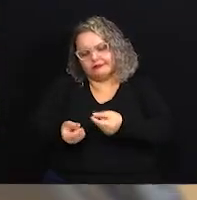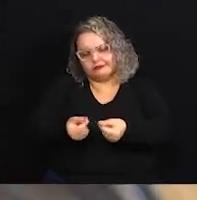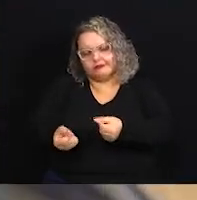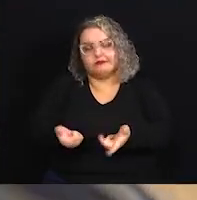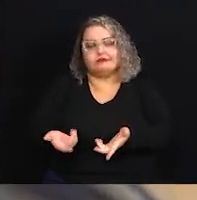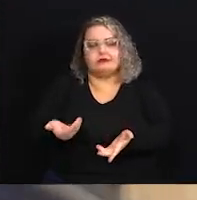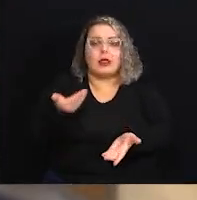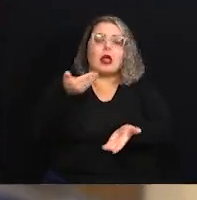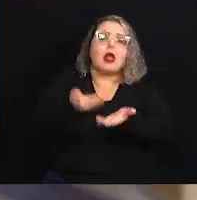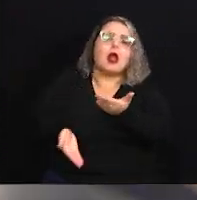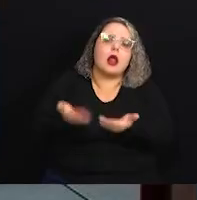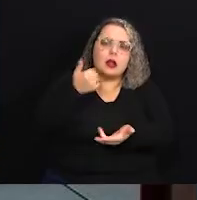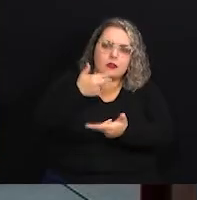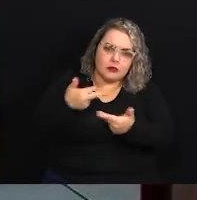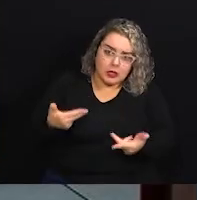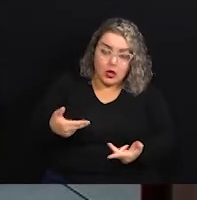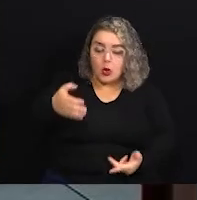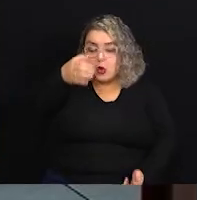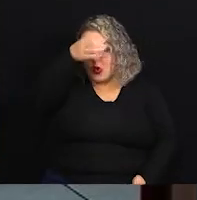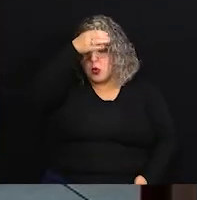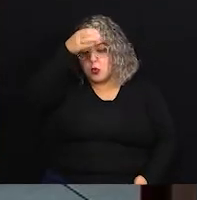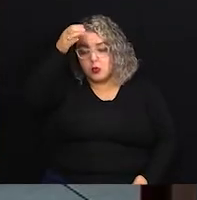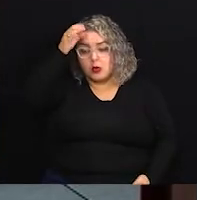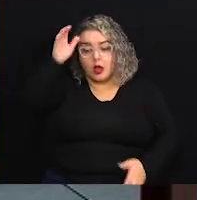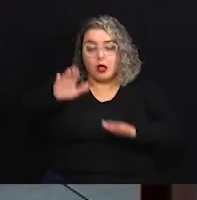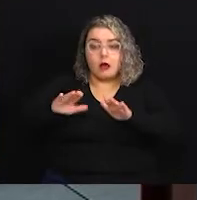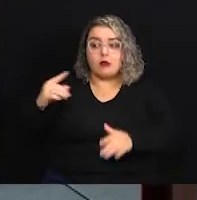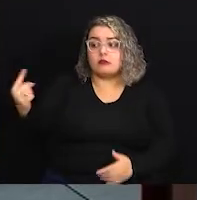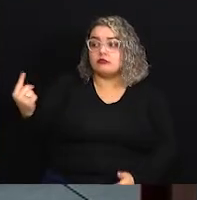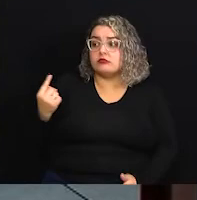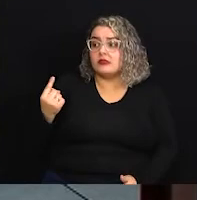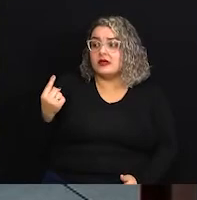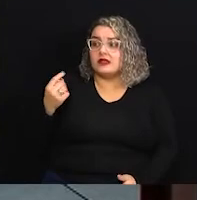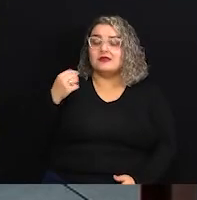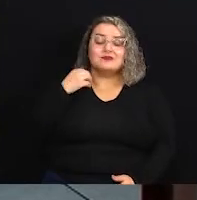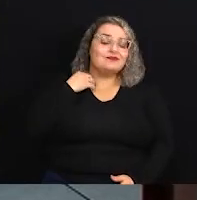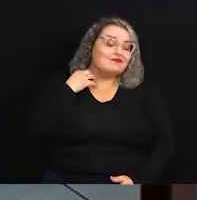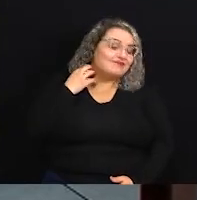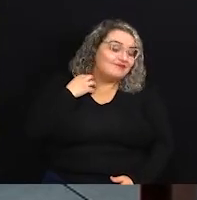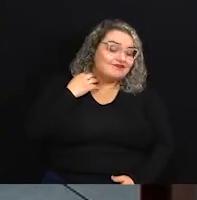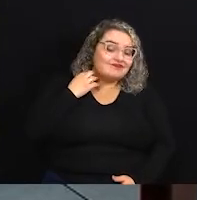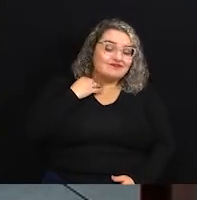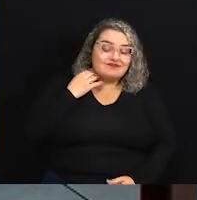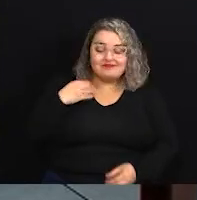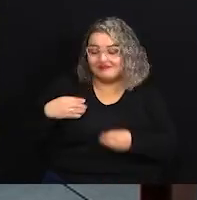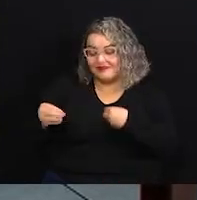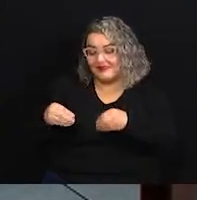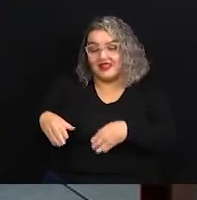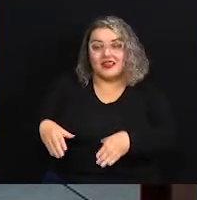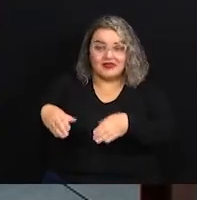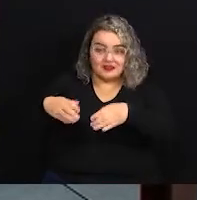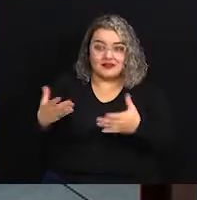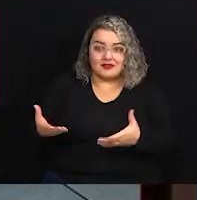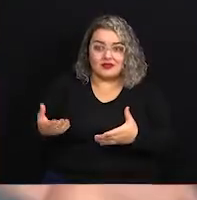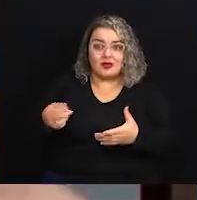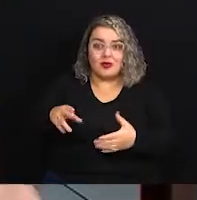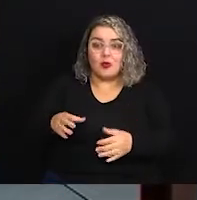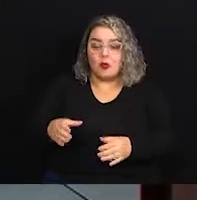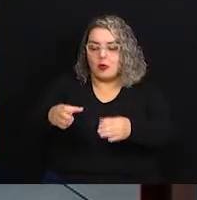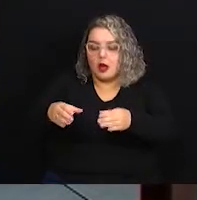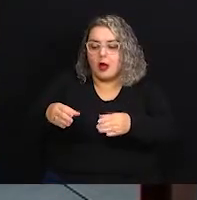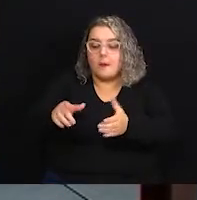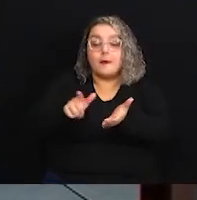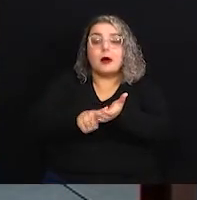de desperdício alimentar. O cliente, muitas vezes ele vem aí, eu quero pôr, vai pôr num saquinho plástico ou vai pôr em saquinhos de